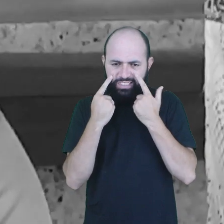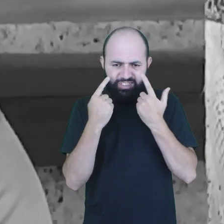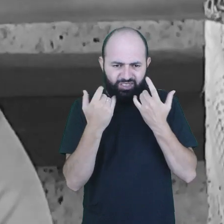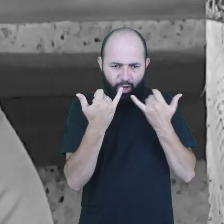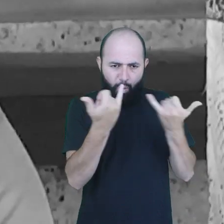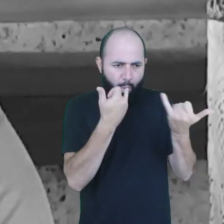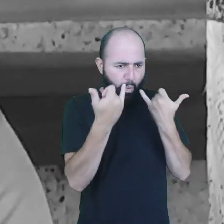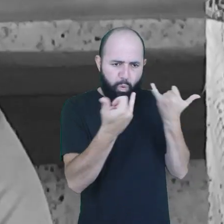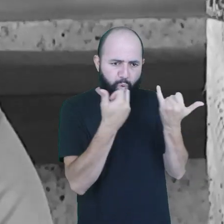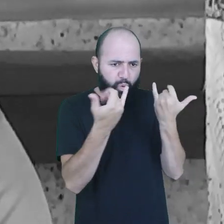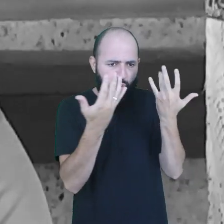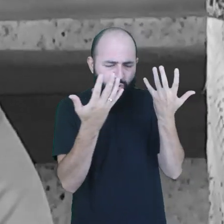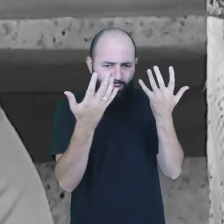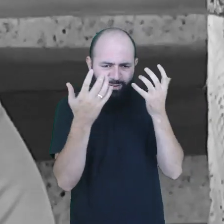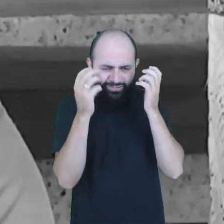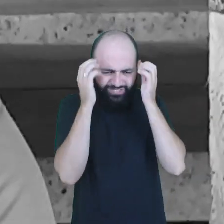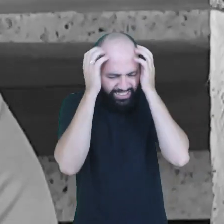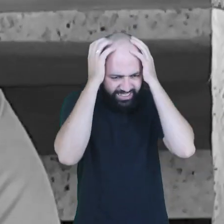Aquilo